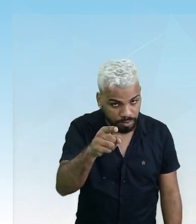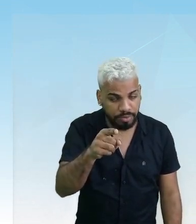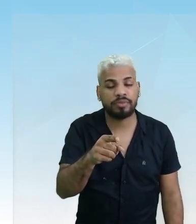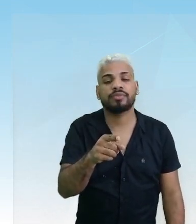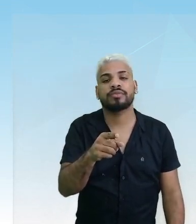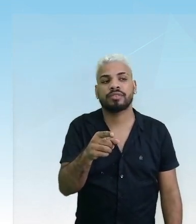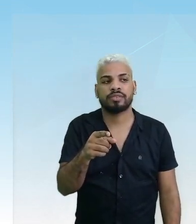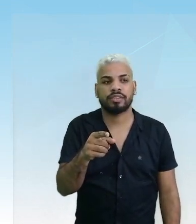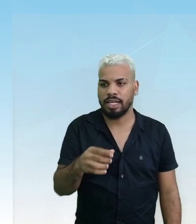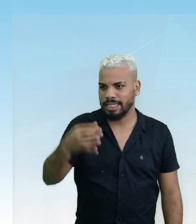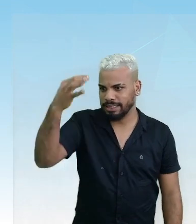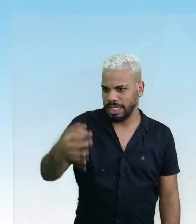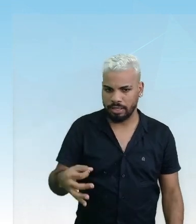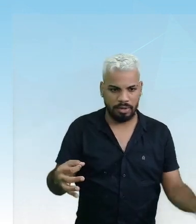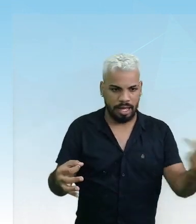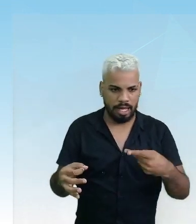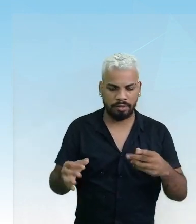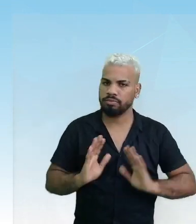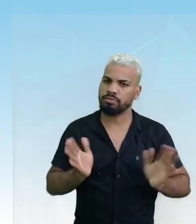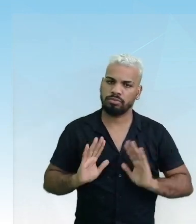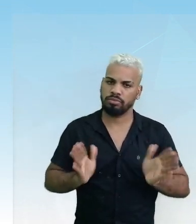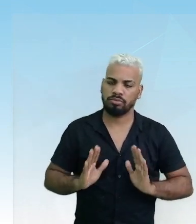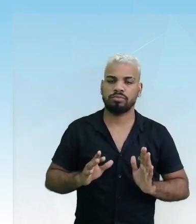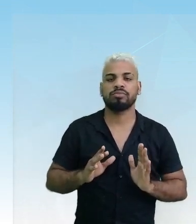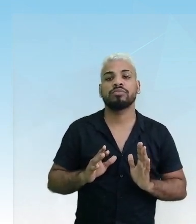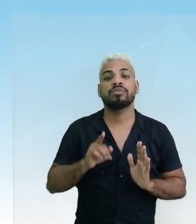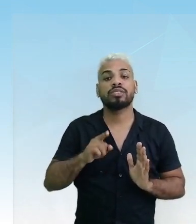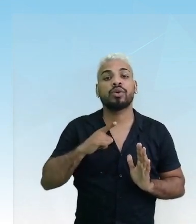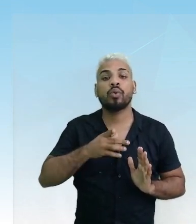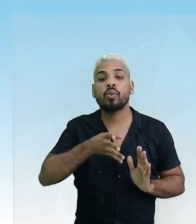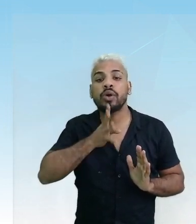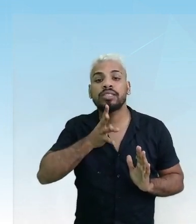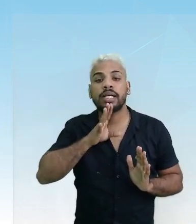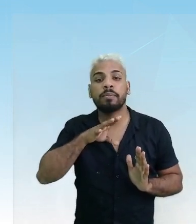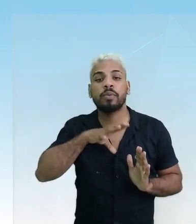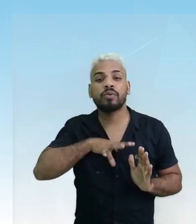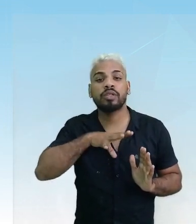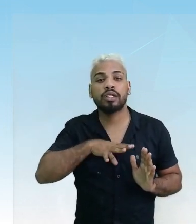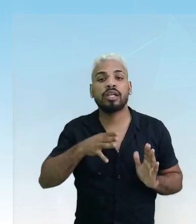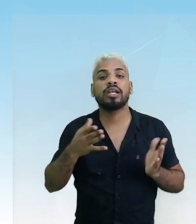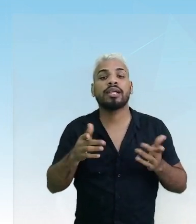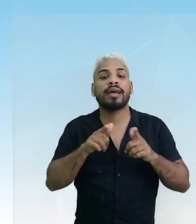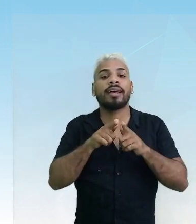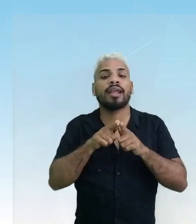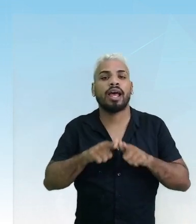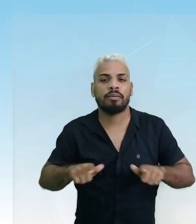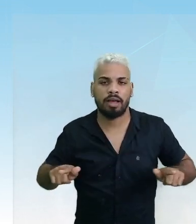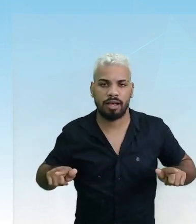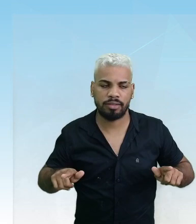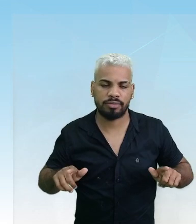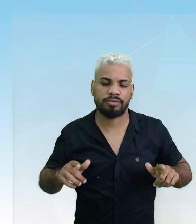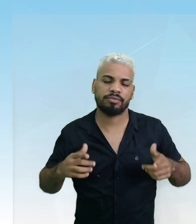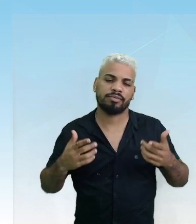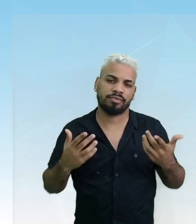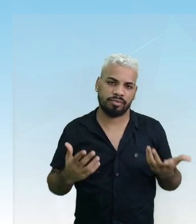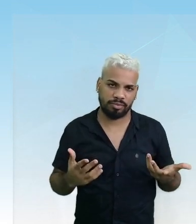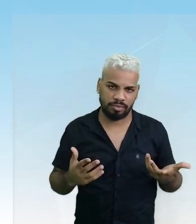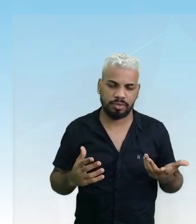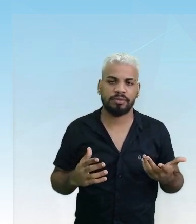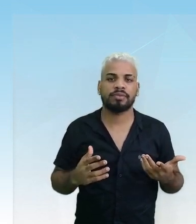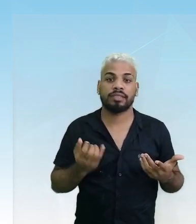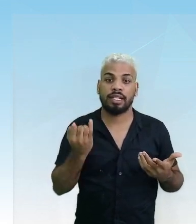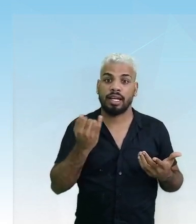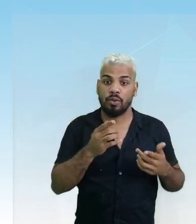essa questão do certo ou errado, existe justamente o conhecer a língua portuguesa, a gramática da língua portuguesa,